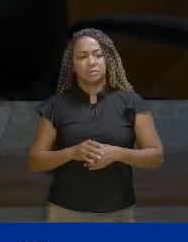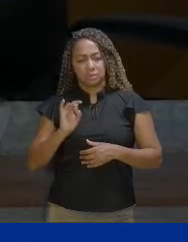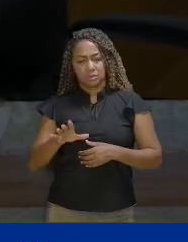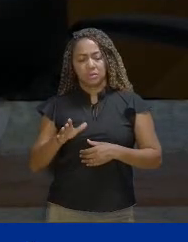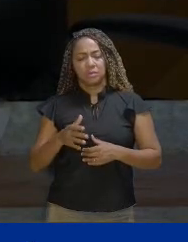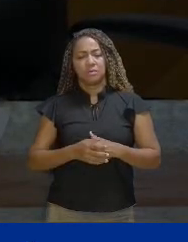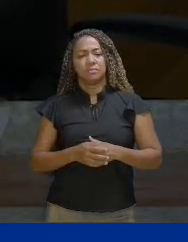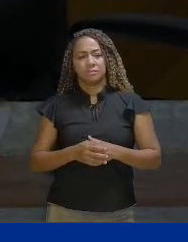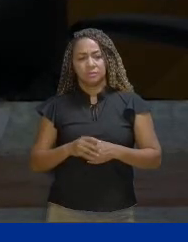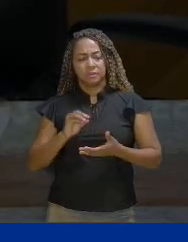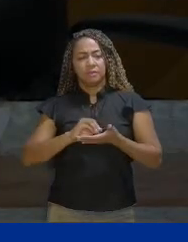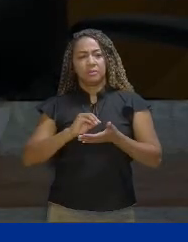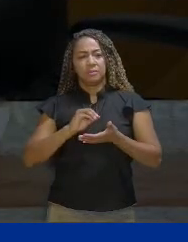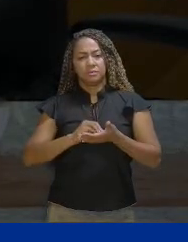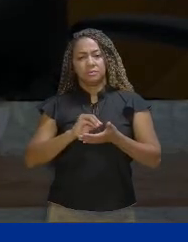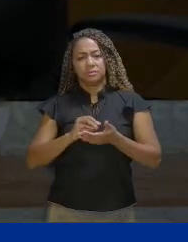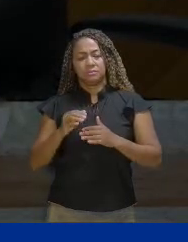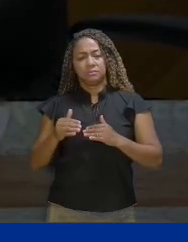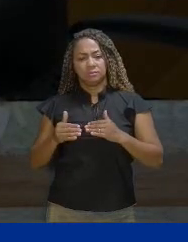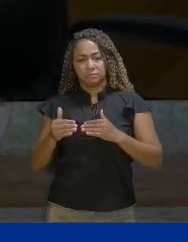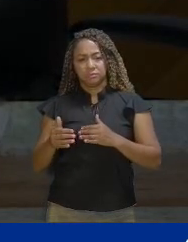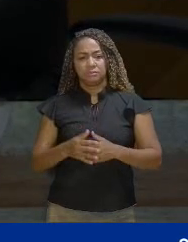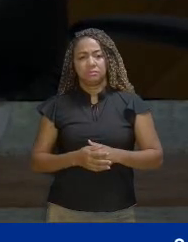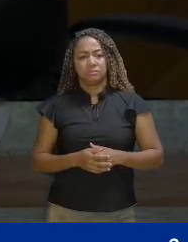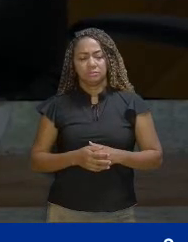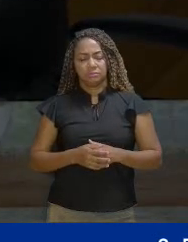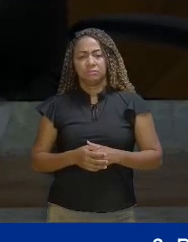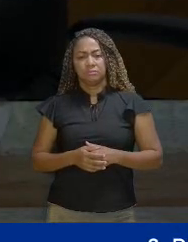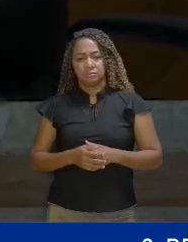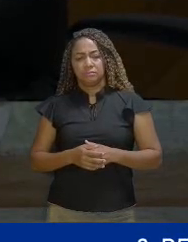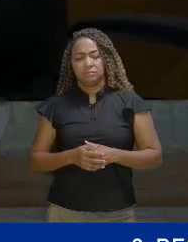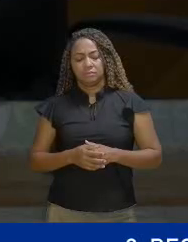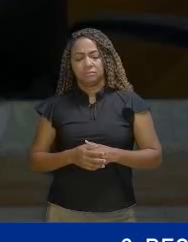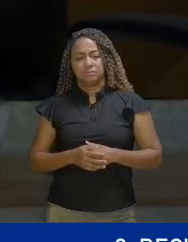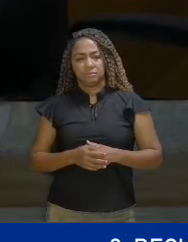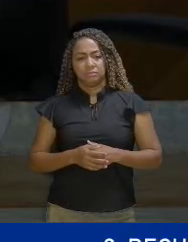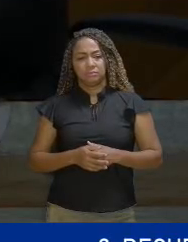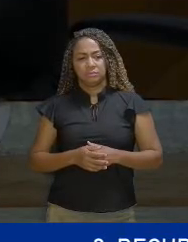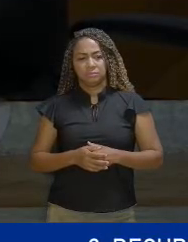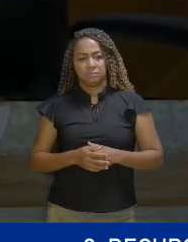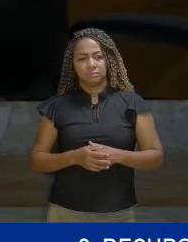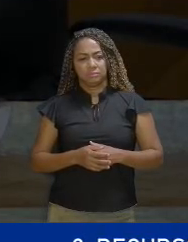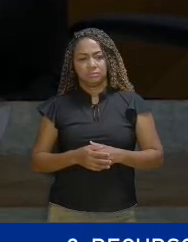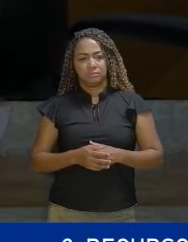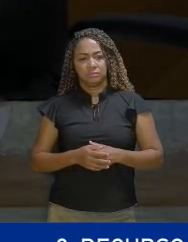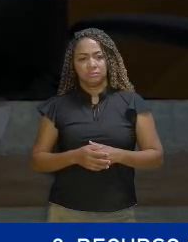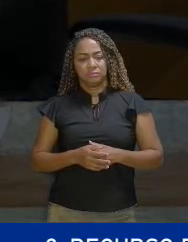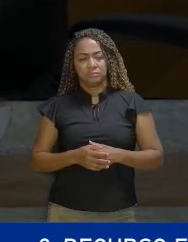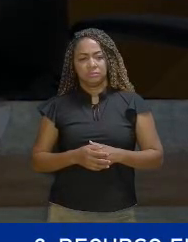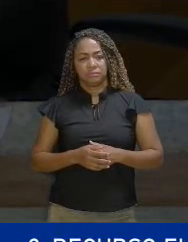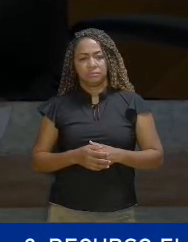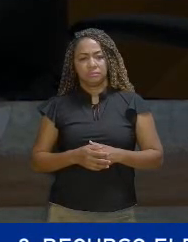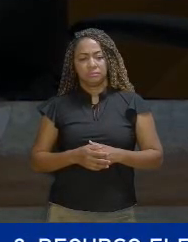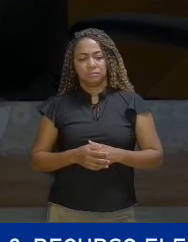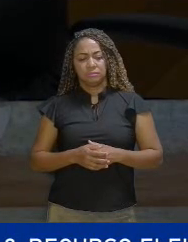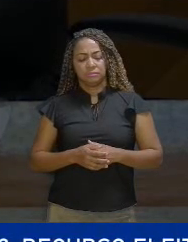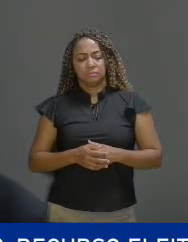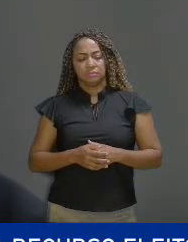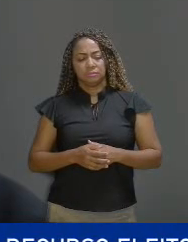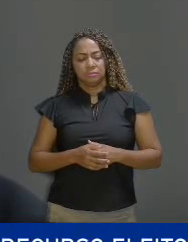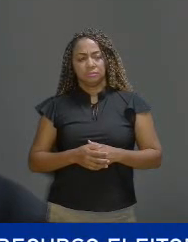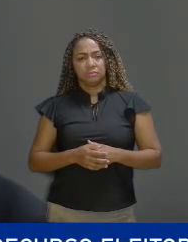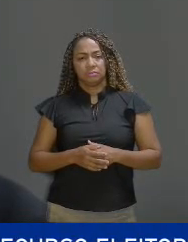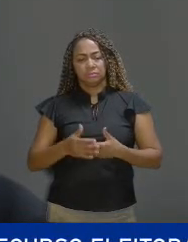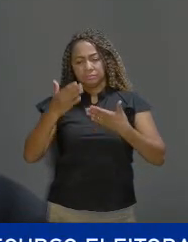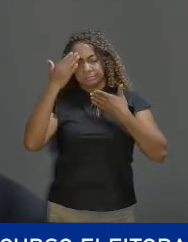somente esse que estava pendente. A partir de então, Eu a doutora agradeço. Keila responde pelo gabinete Juiz de Direito 2.